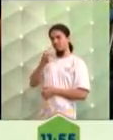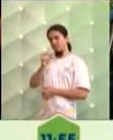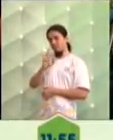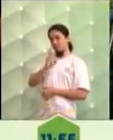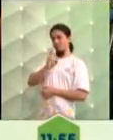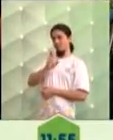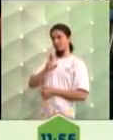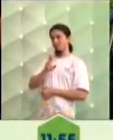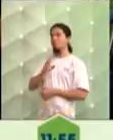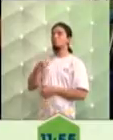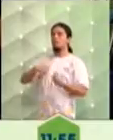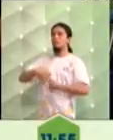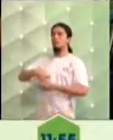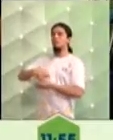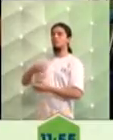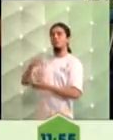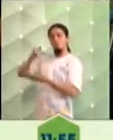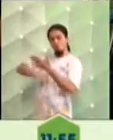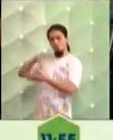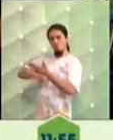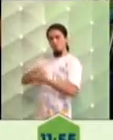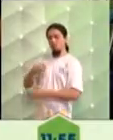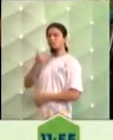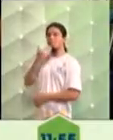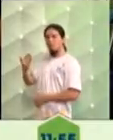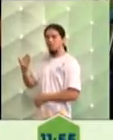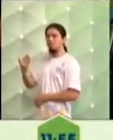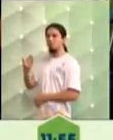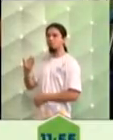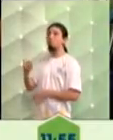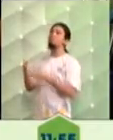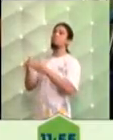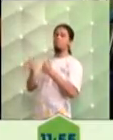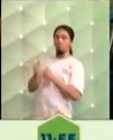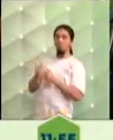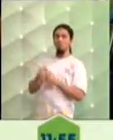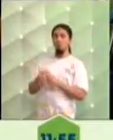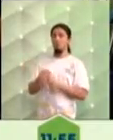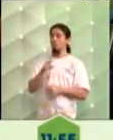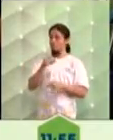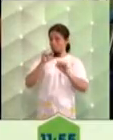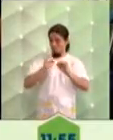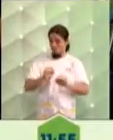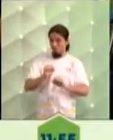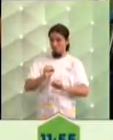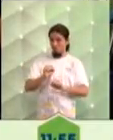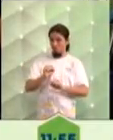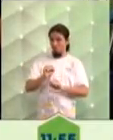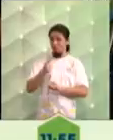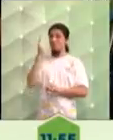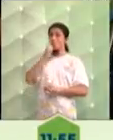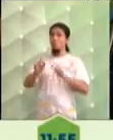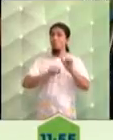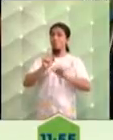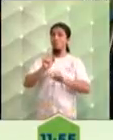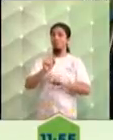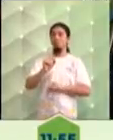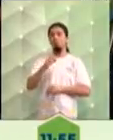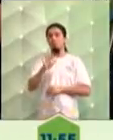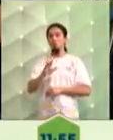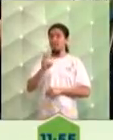fiscal. Porque você vai ganhar. E pode ganhar, por exemplo, o valor de 50 mil reais que eu vou fazer só até agora. Tudo certo,